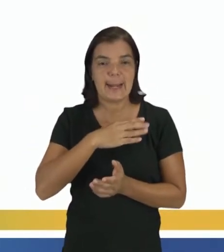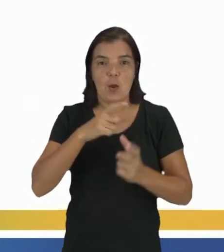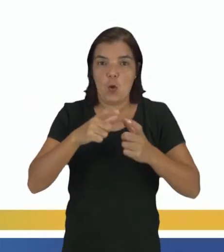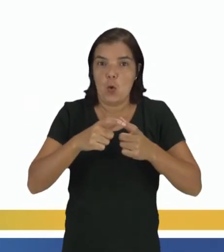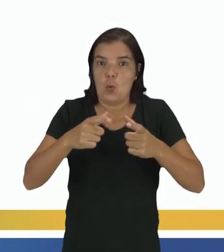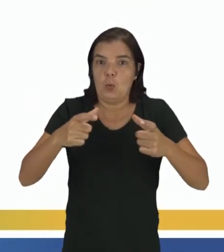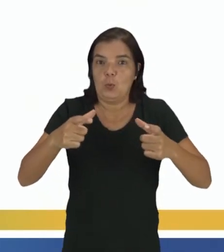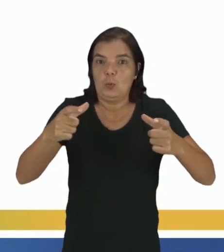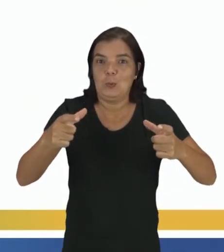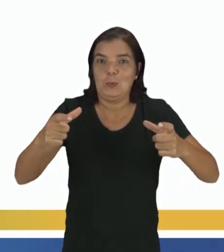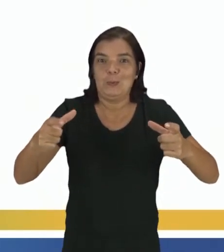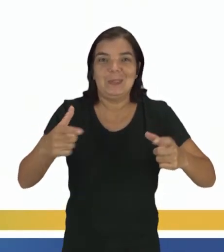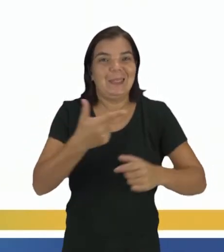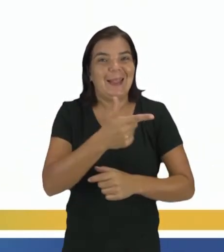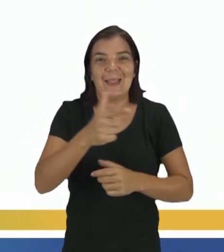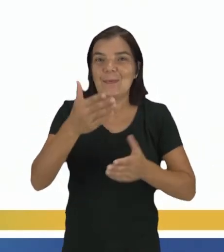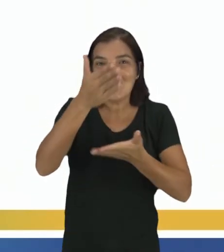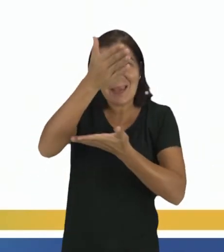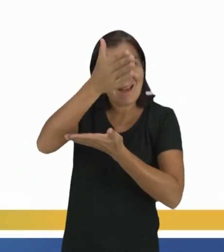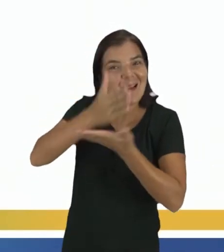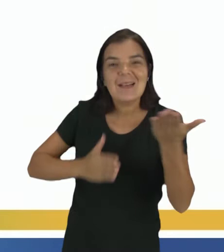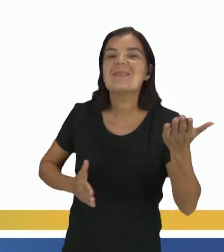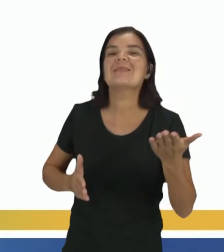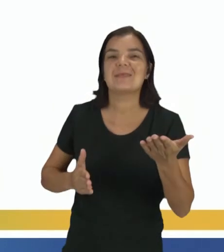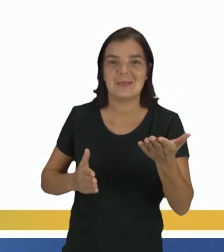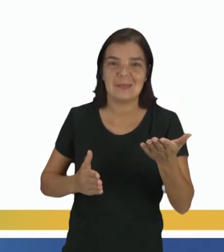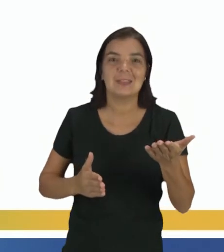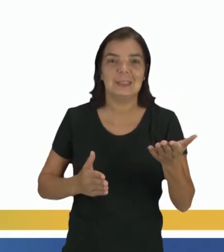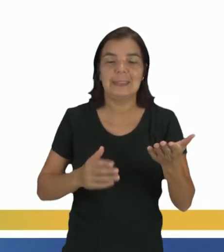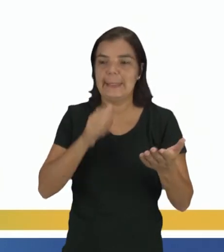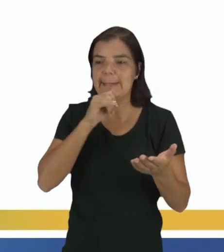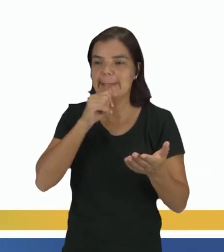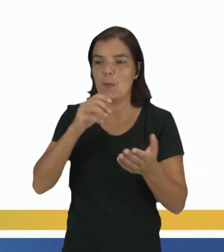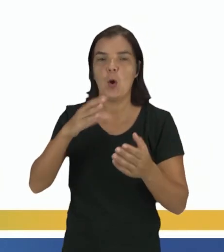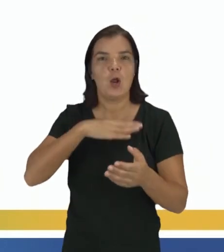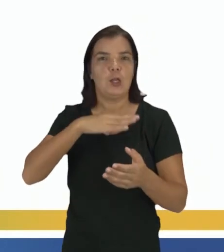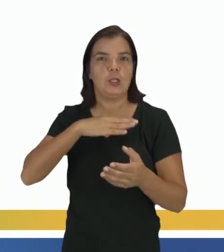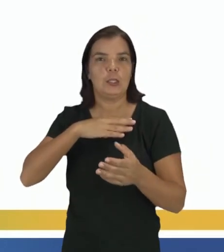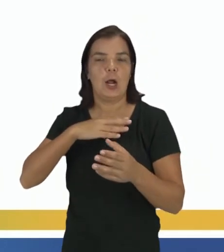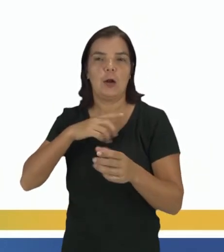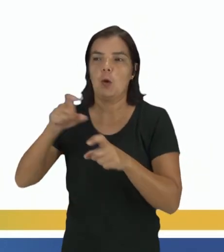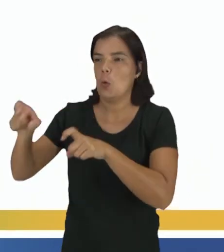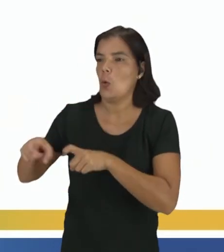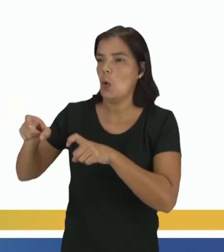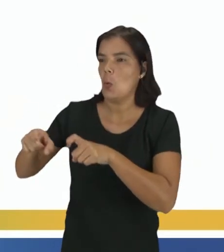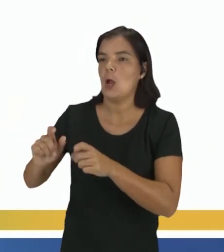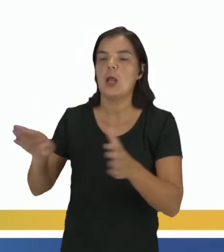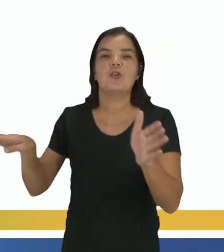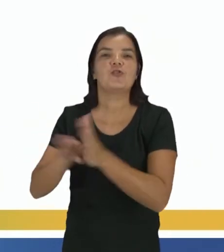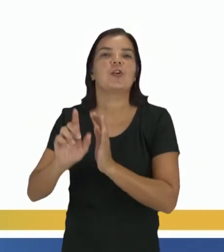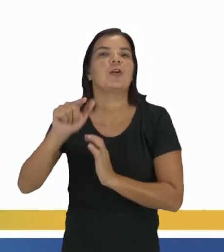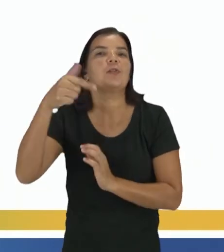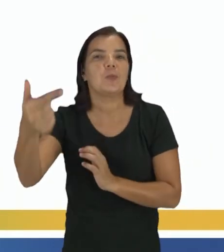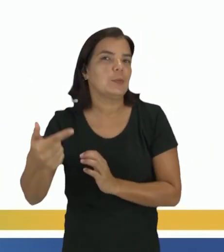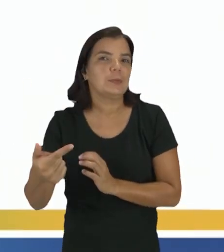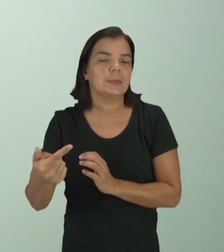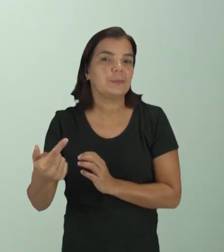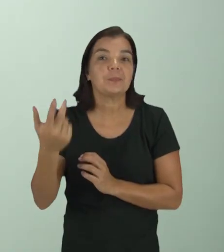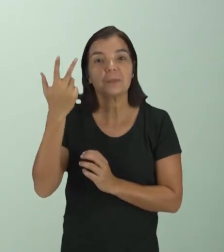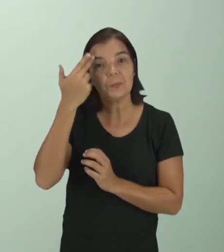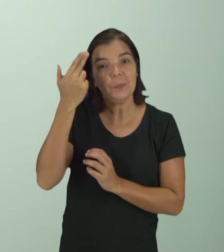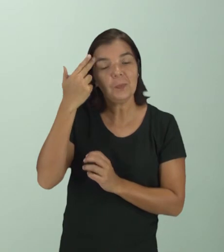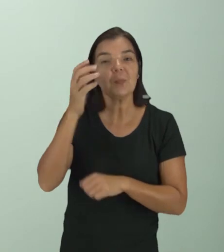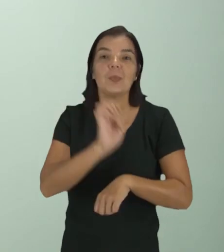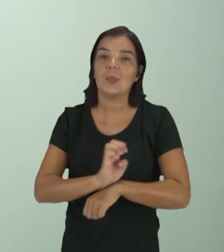tanto, né, que não vai ter aquela divisão em que você sai de uma cidade, pega uma área rural e chega em outra cidade, né? Isso é muito comum no nosso estado.